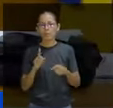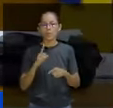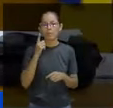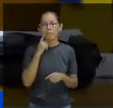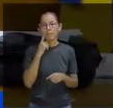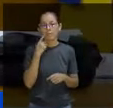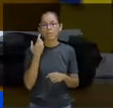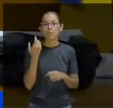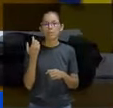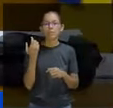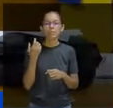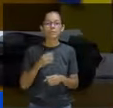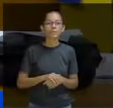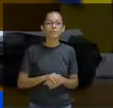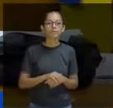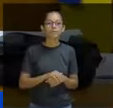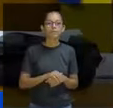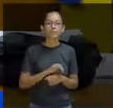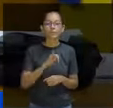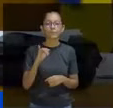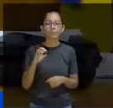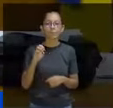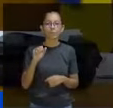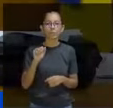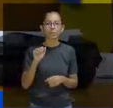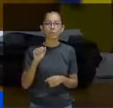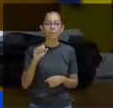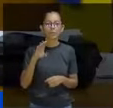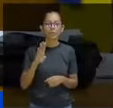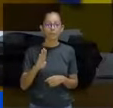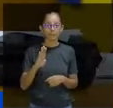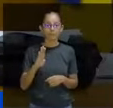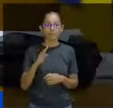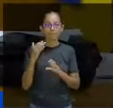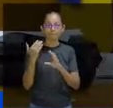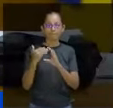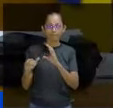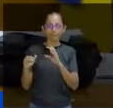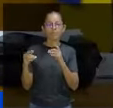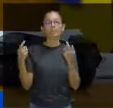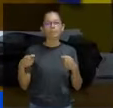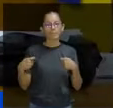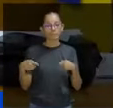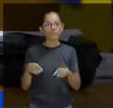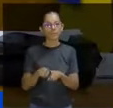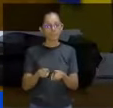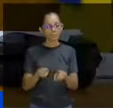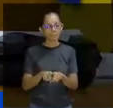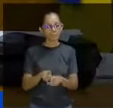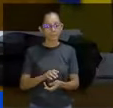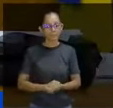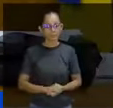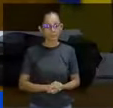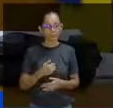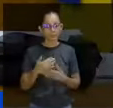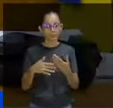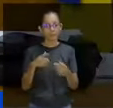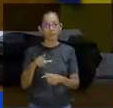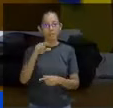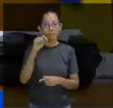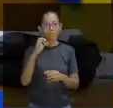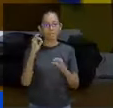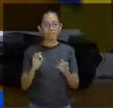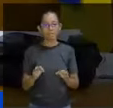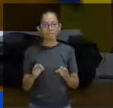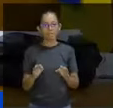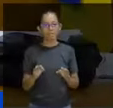ser comunicado à OAB, porque logicamente é a classe de jurista, para que a escolha realmente